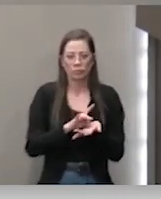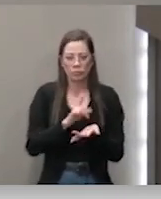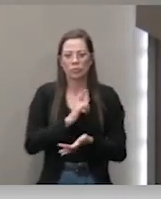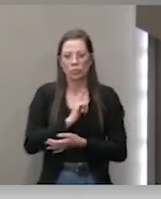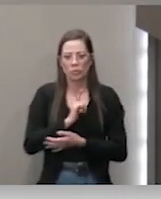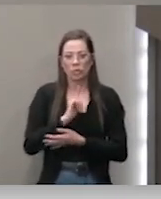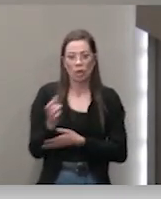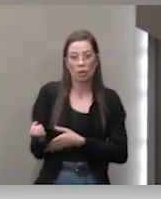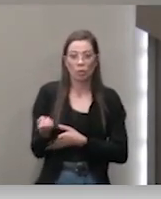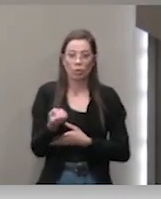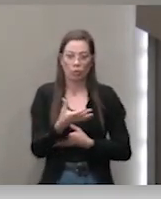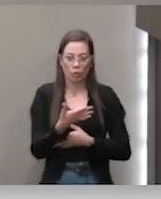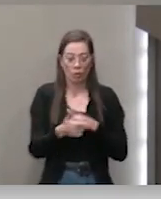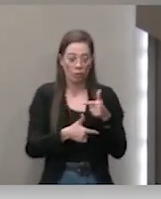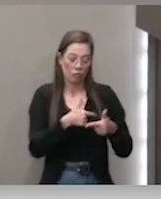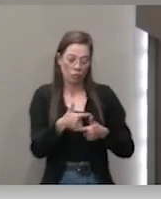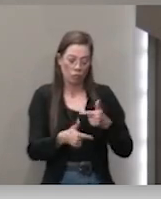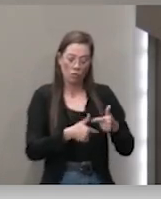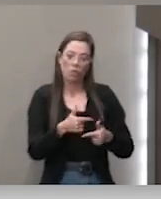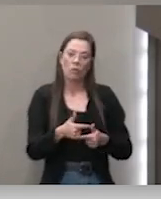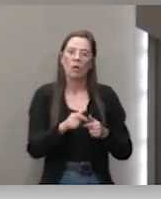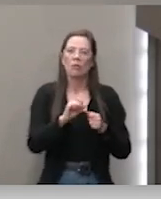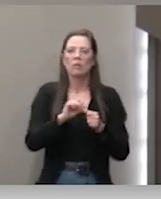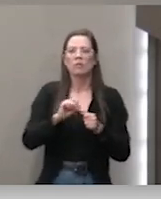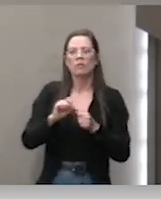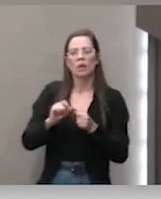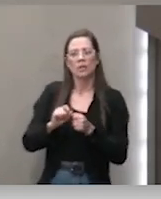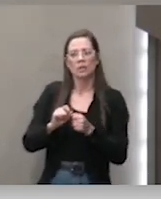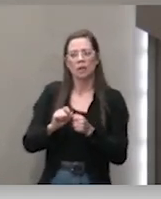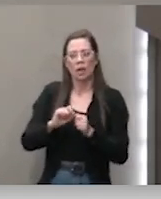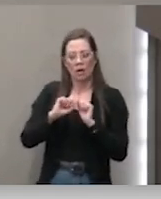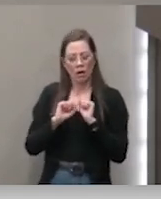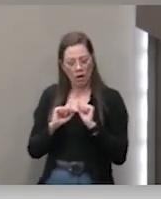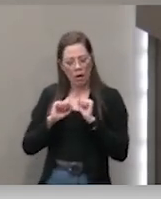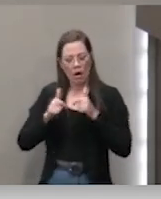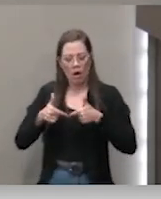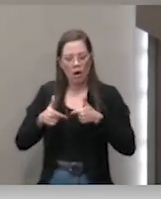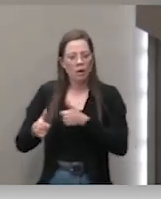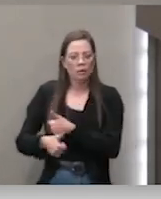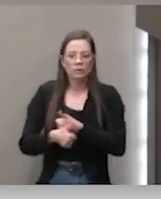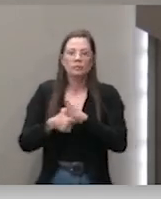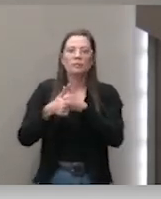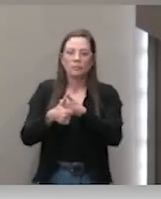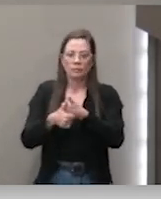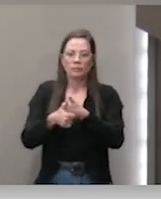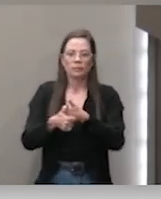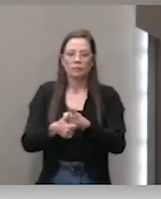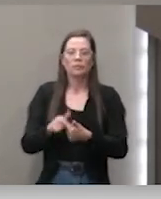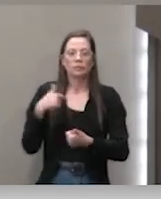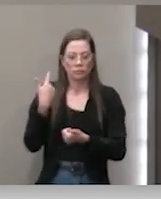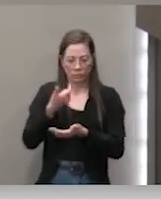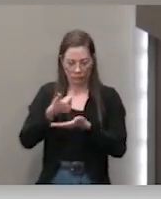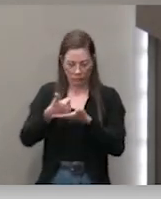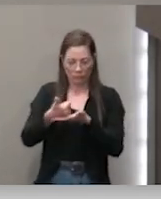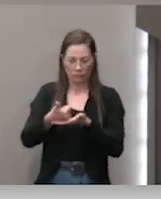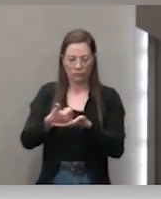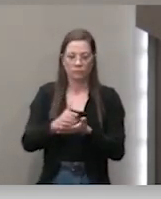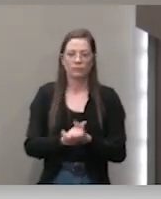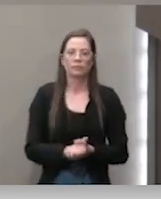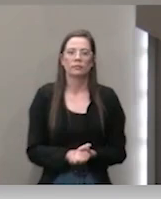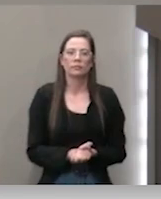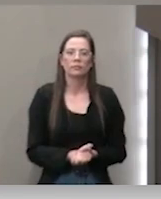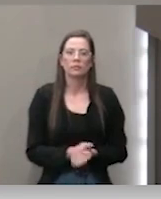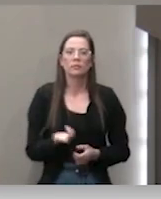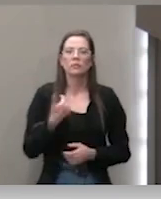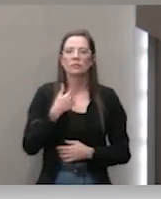novos servidores para que façam um trabalho até de qualidade. Então, conta com o nosso apoio aí, tá, Paulinho?